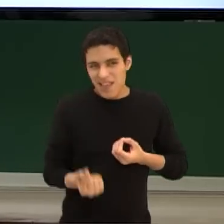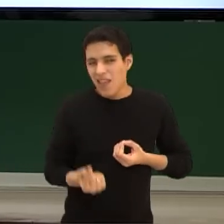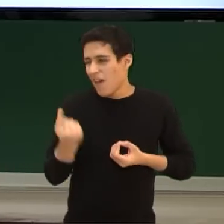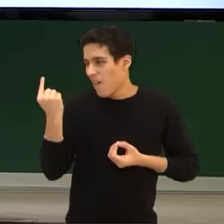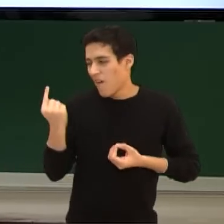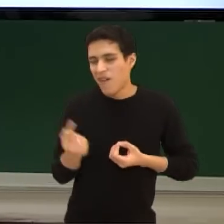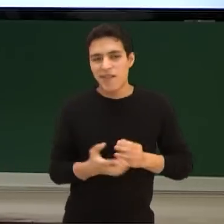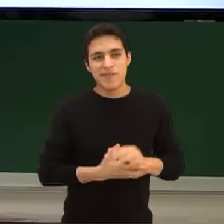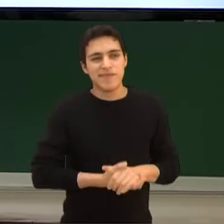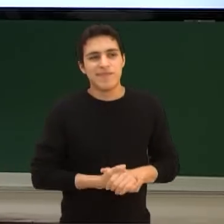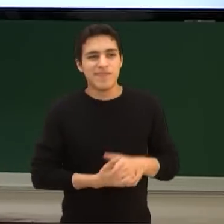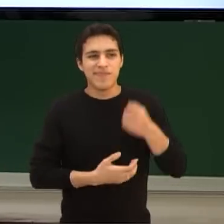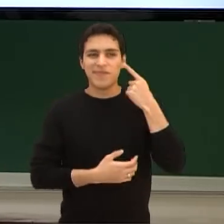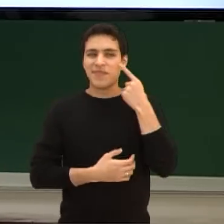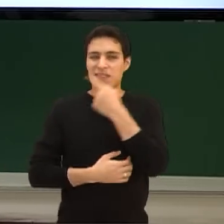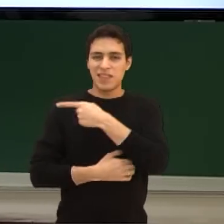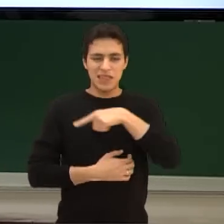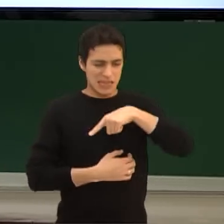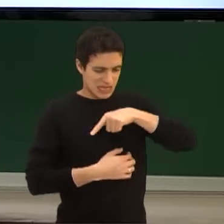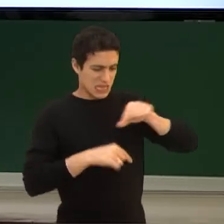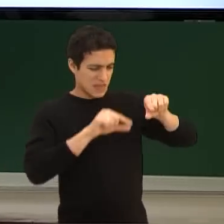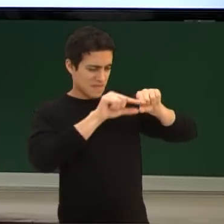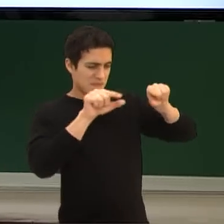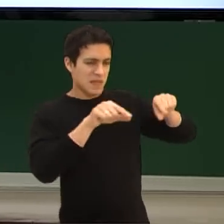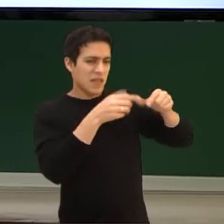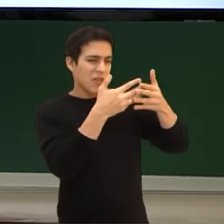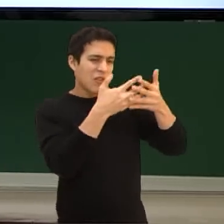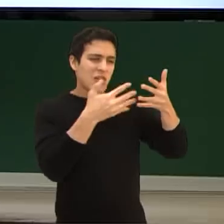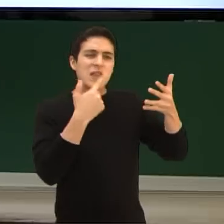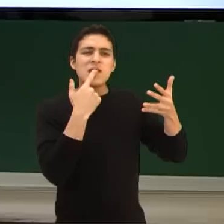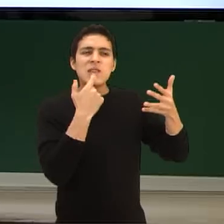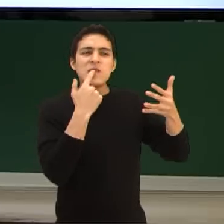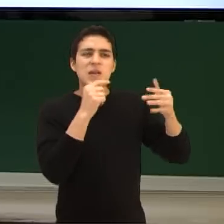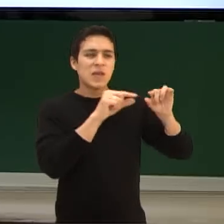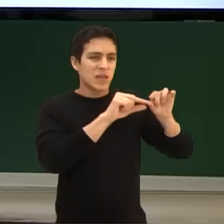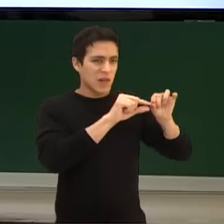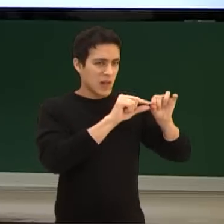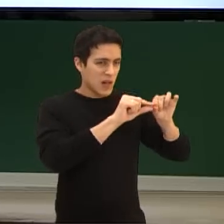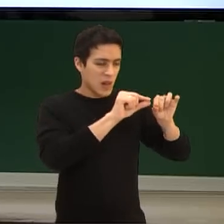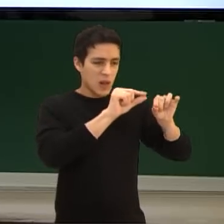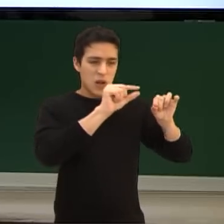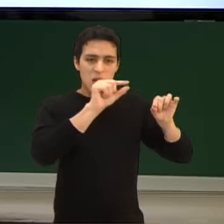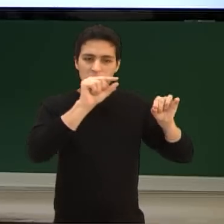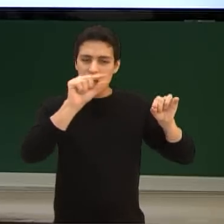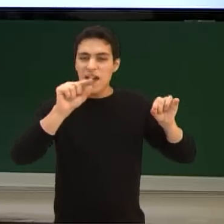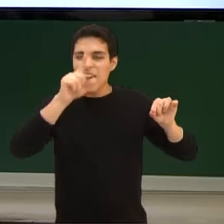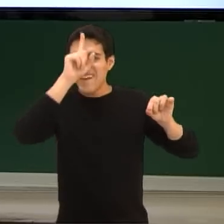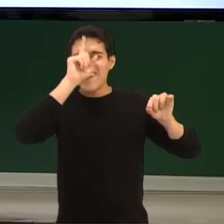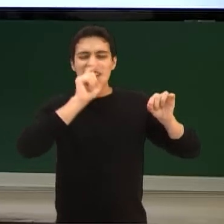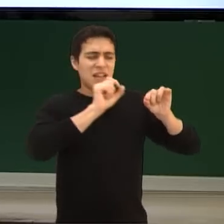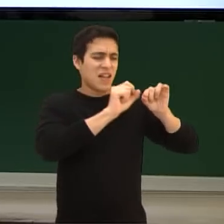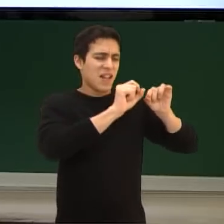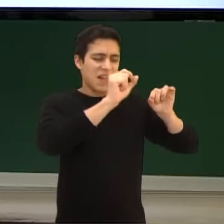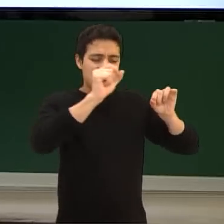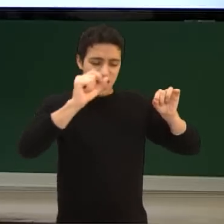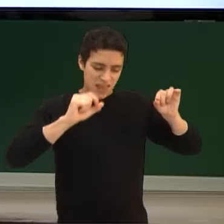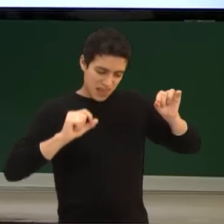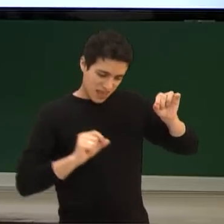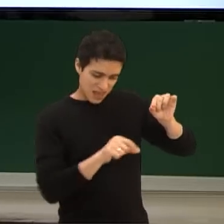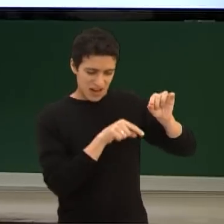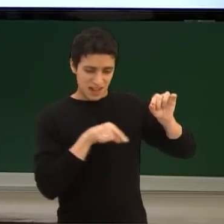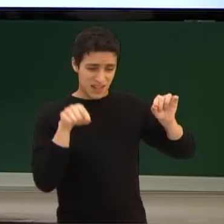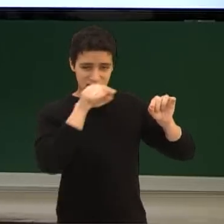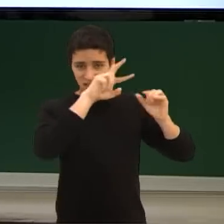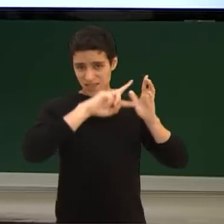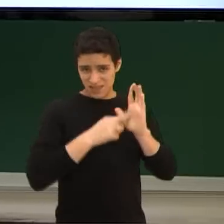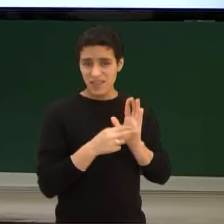imagem aqui. Então, aqui os vasos sanguíneos, né? Aqui, ó, essas bolinhas amarelinhas, né, que a gente tá vendo, ó,